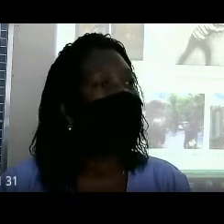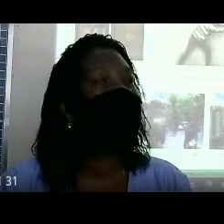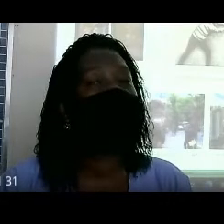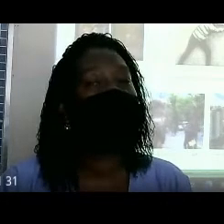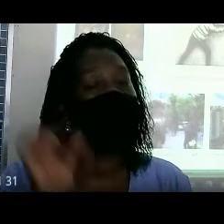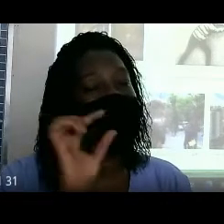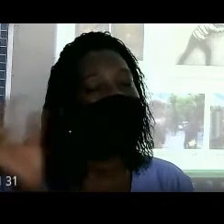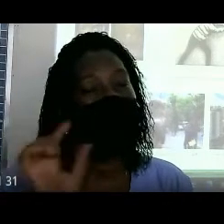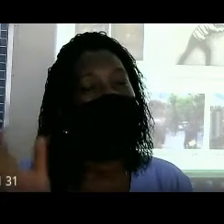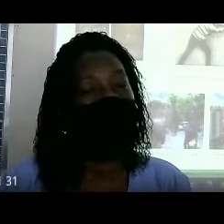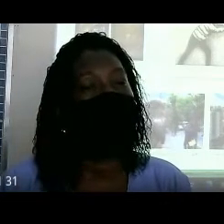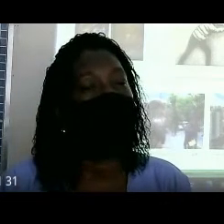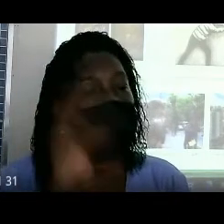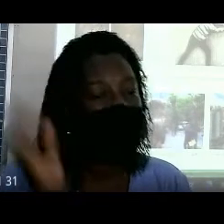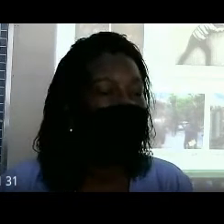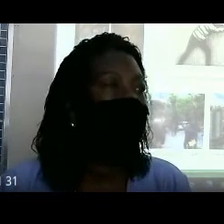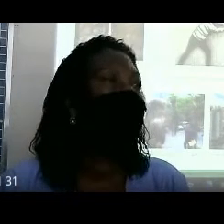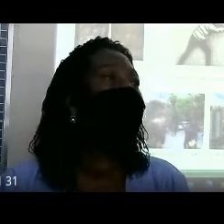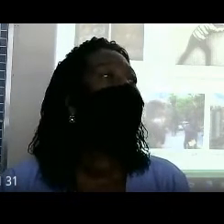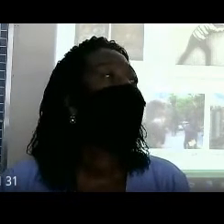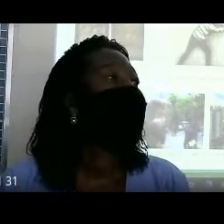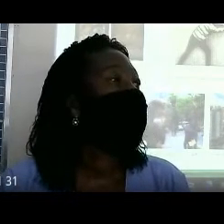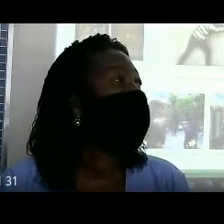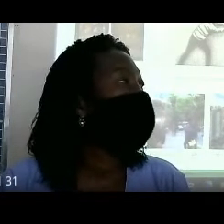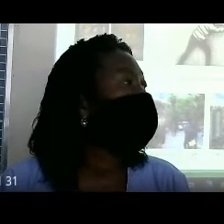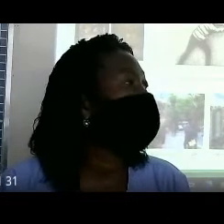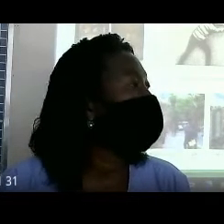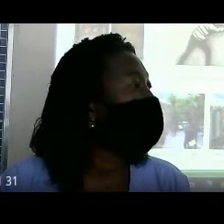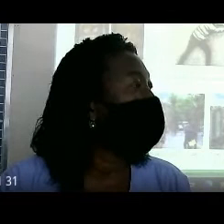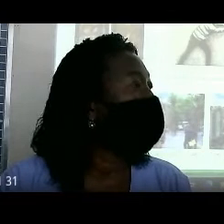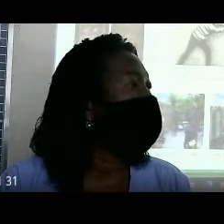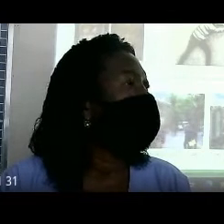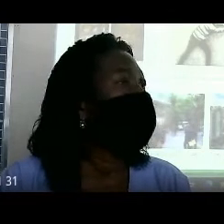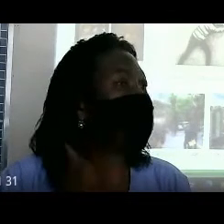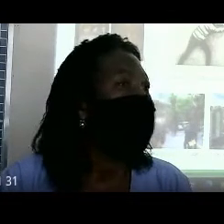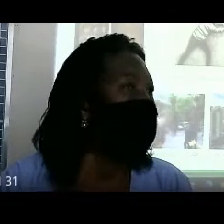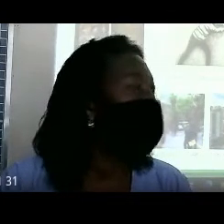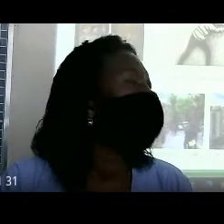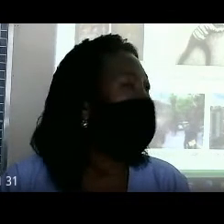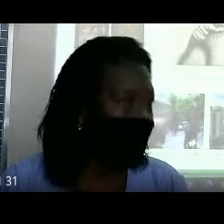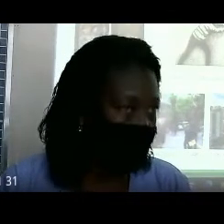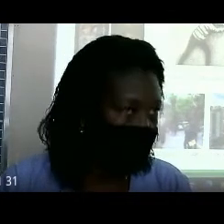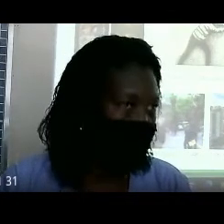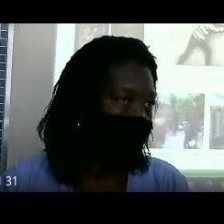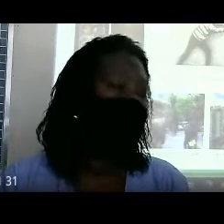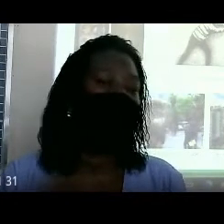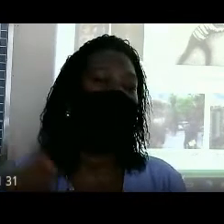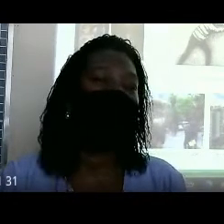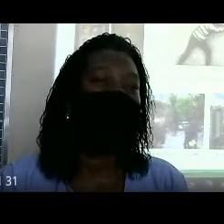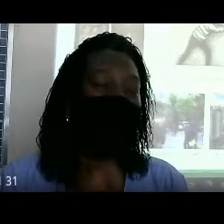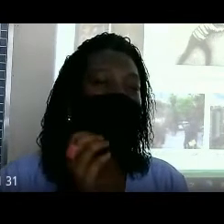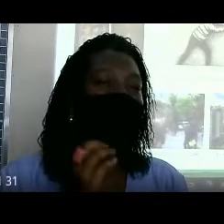britânico que tem esse apelido de Banksy, né? Mas ele não tem a identidade dele revelada.